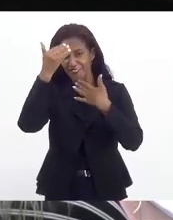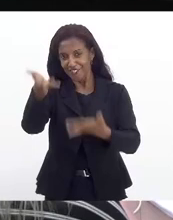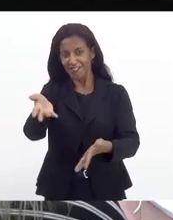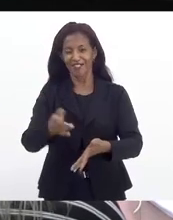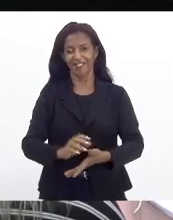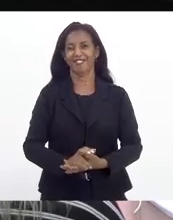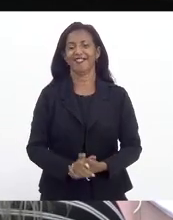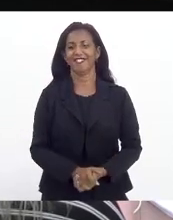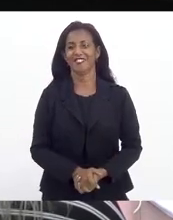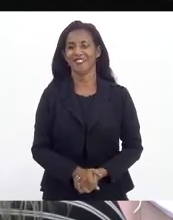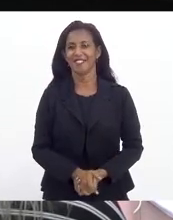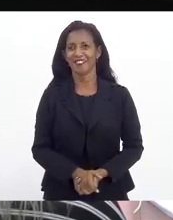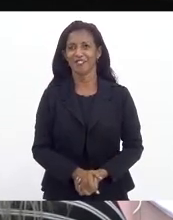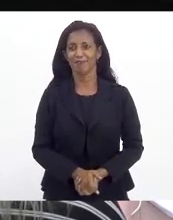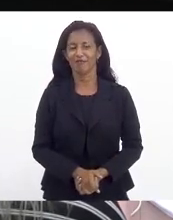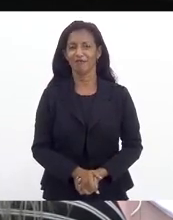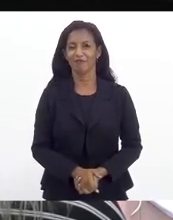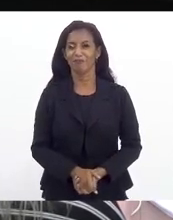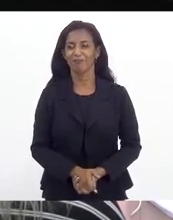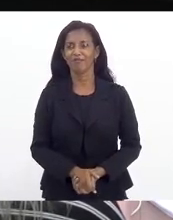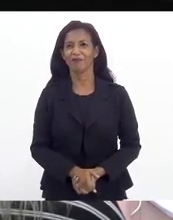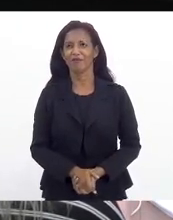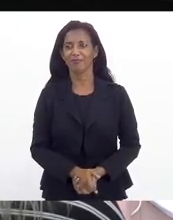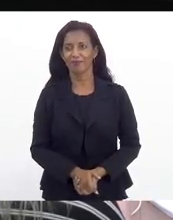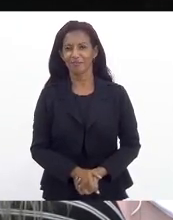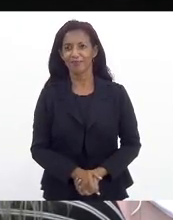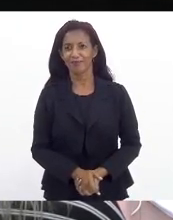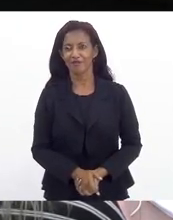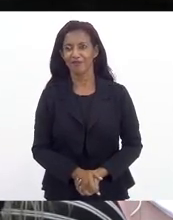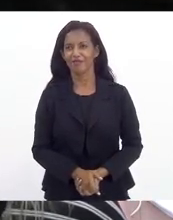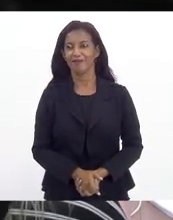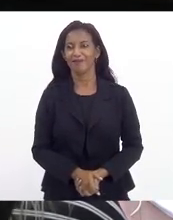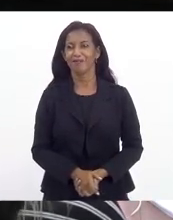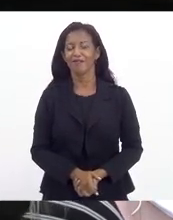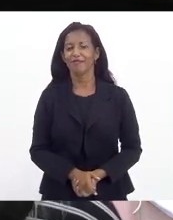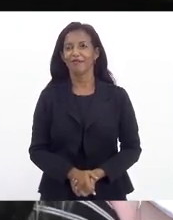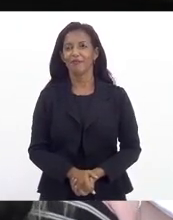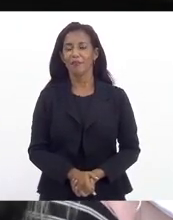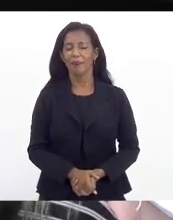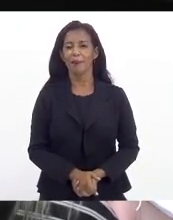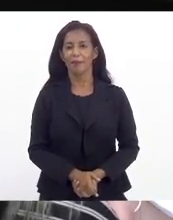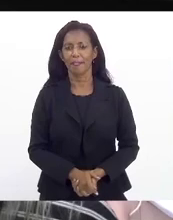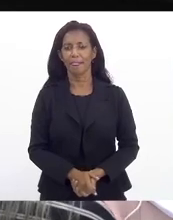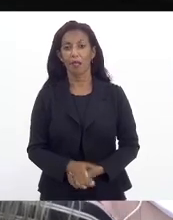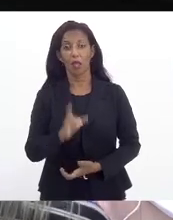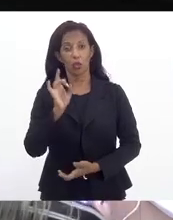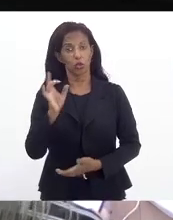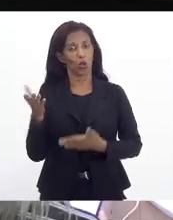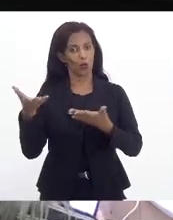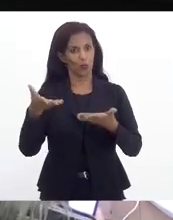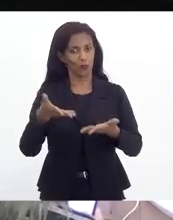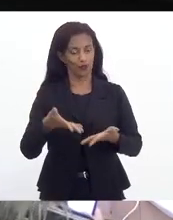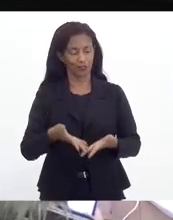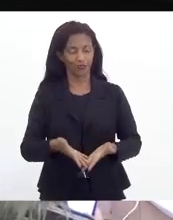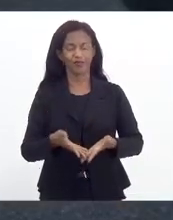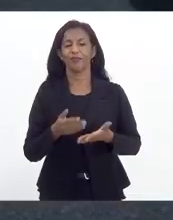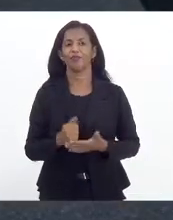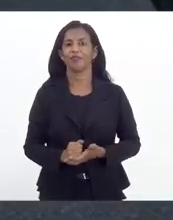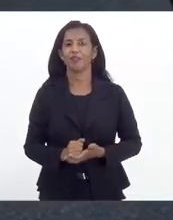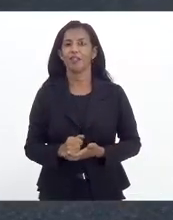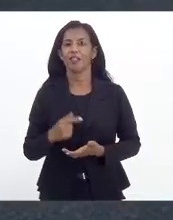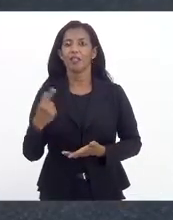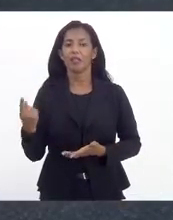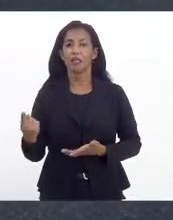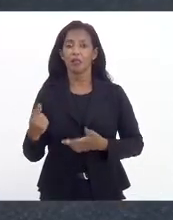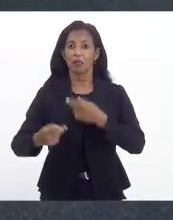Deputada Mata Rocha Muito obrigado E apenas colocar aqui Deputado Márcio Pacheco Que esse A nossa